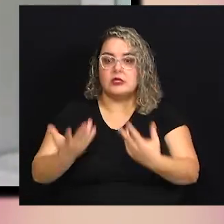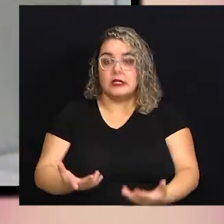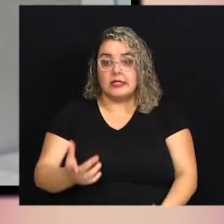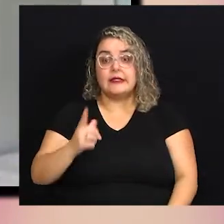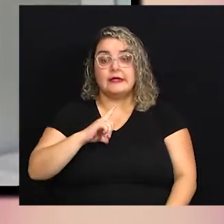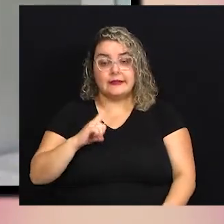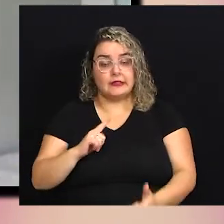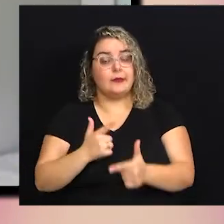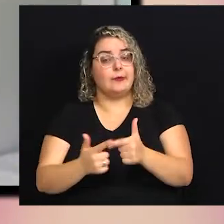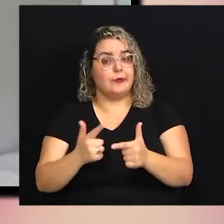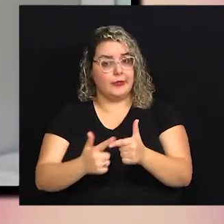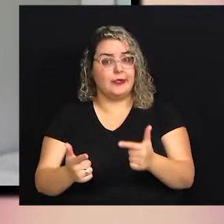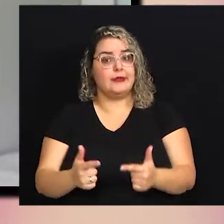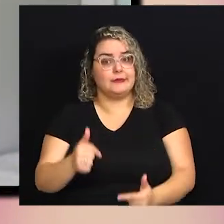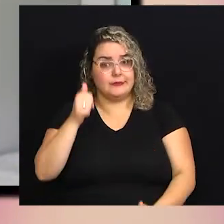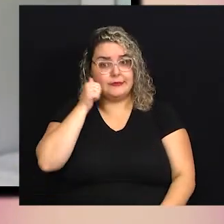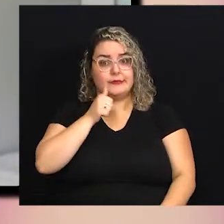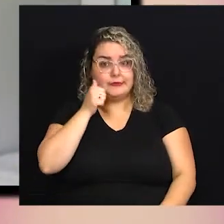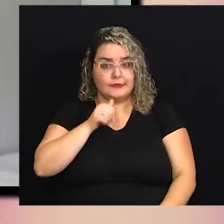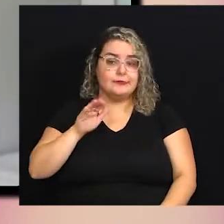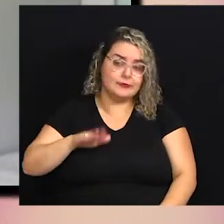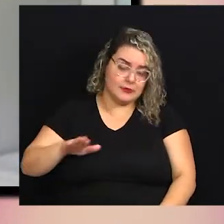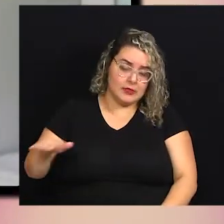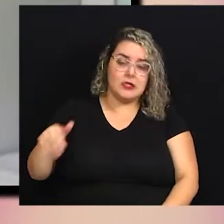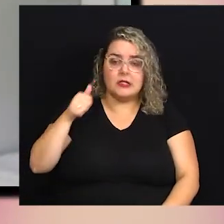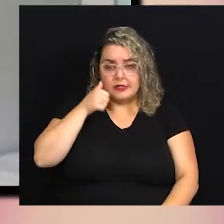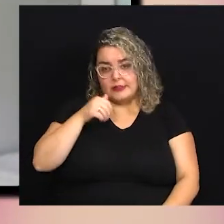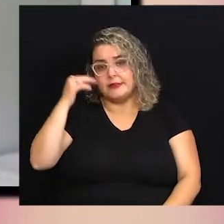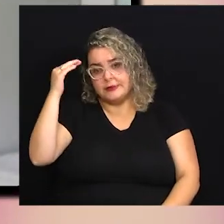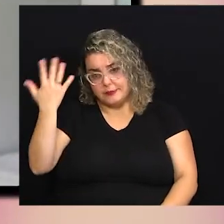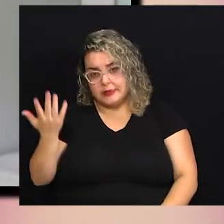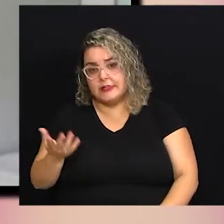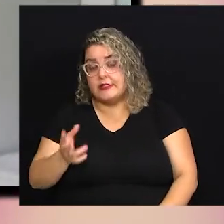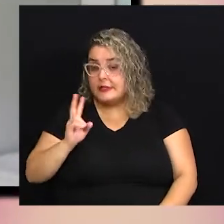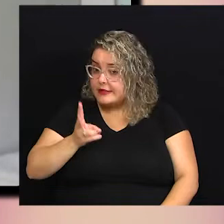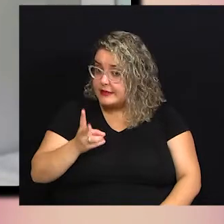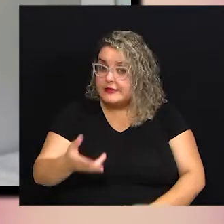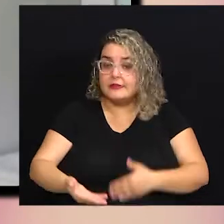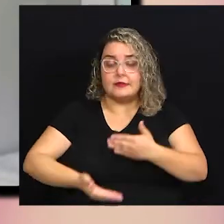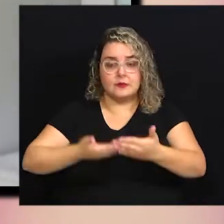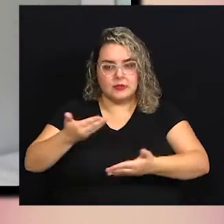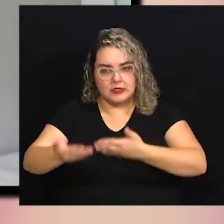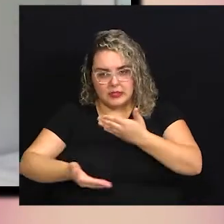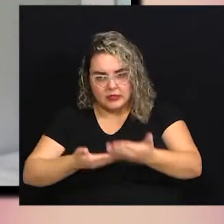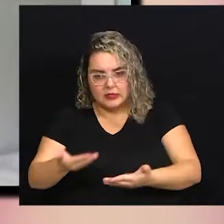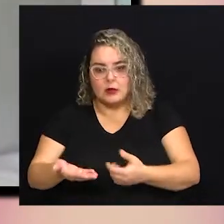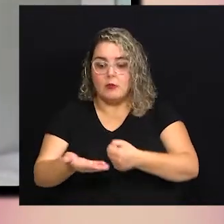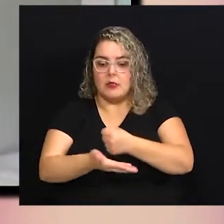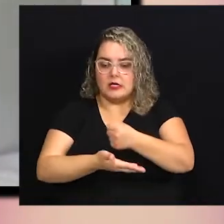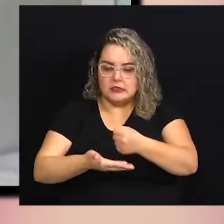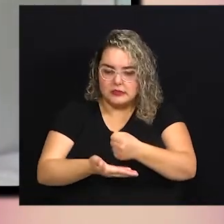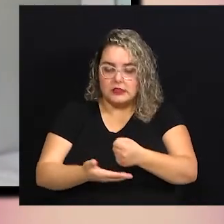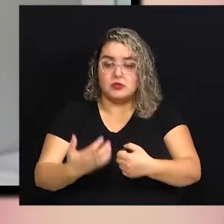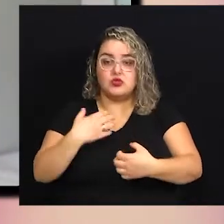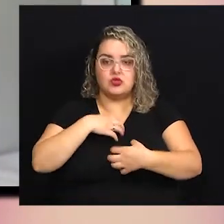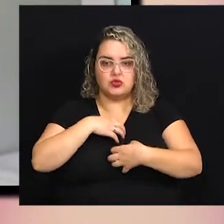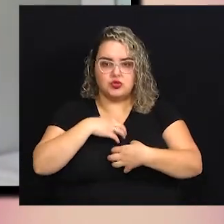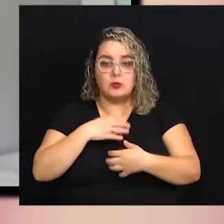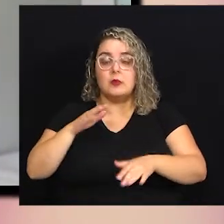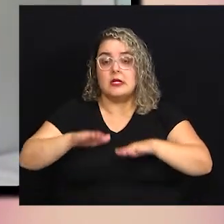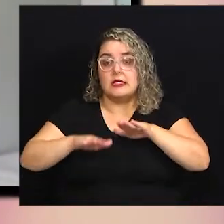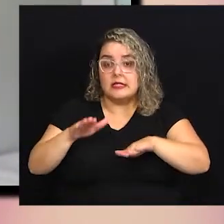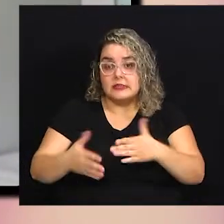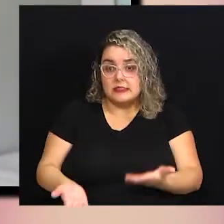aparentes, que causam muito transtornos nessas meninas e nessas mulheres. Então, sempre tratar baseado sim